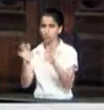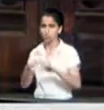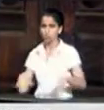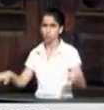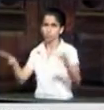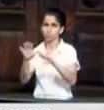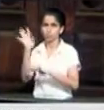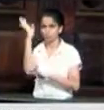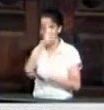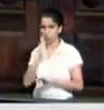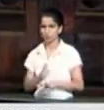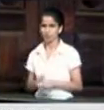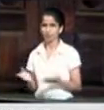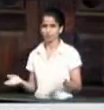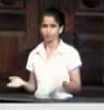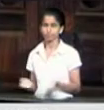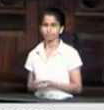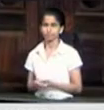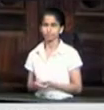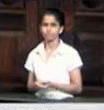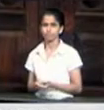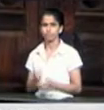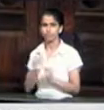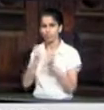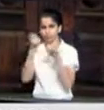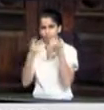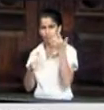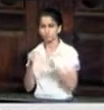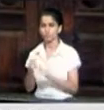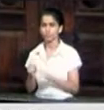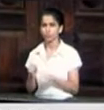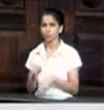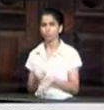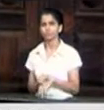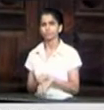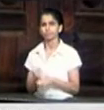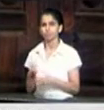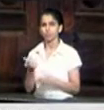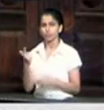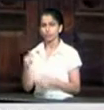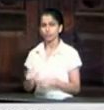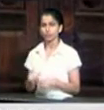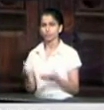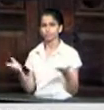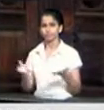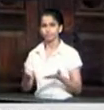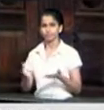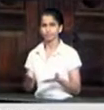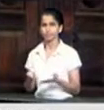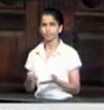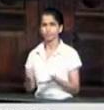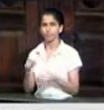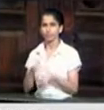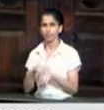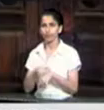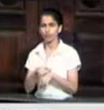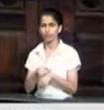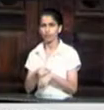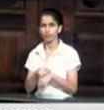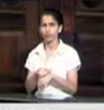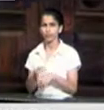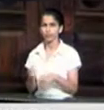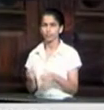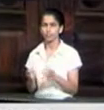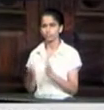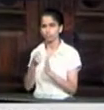Para Vossa Excelência ter uma ideia, presidente, me permita apenas mais um minuto. Hoje, até o momento, a confecção